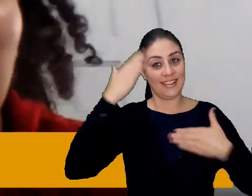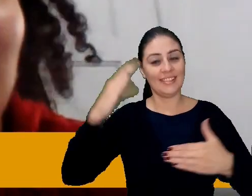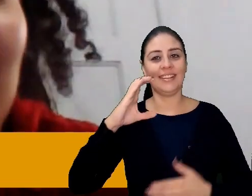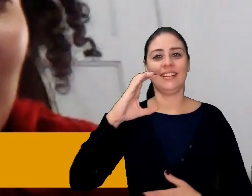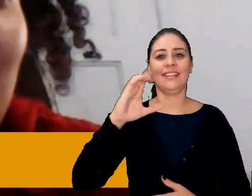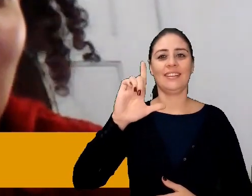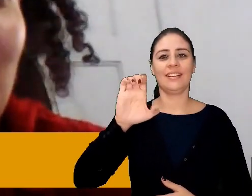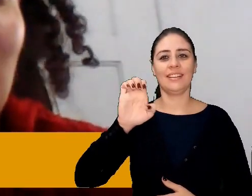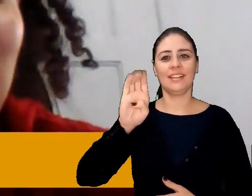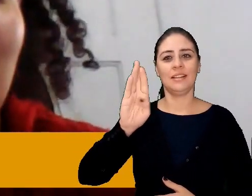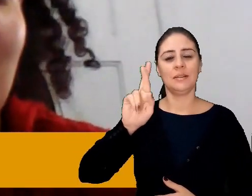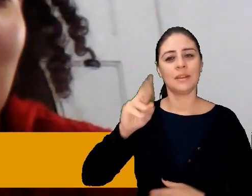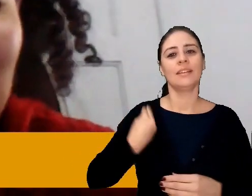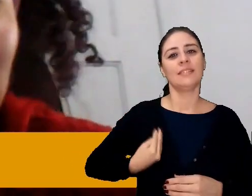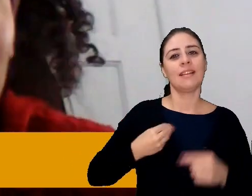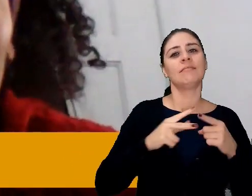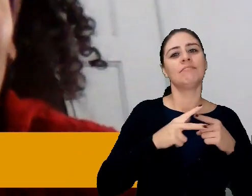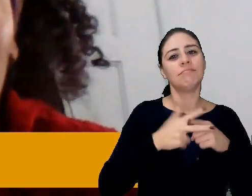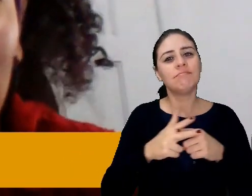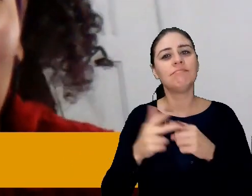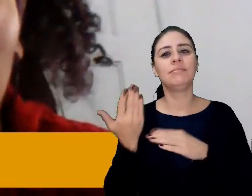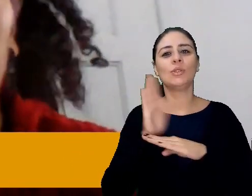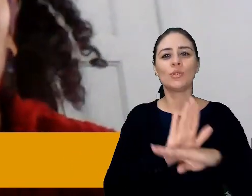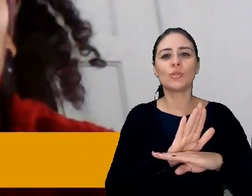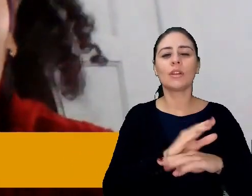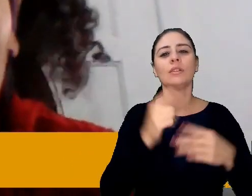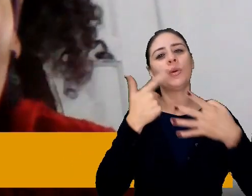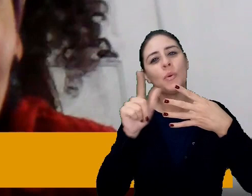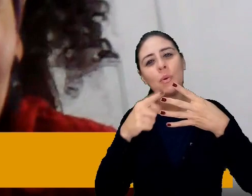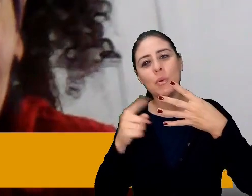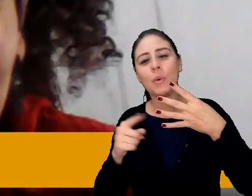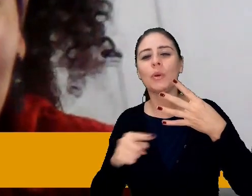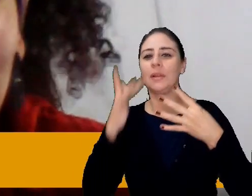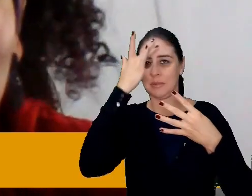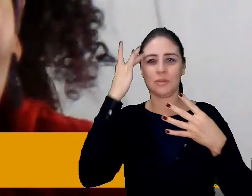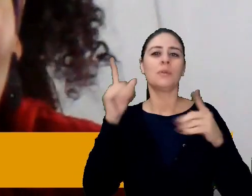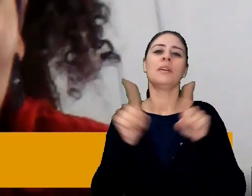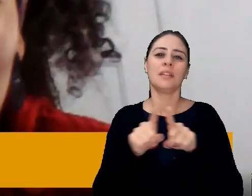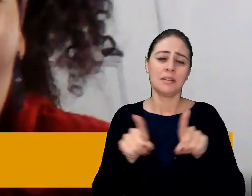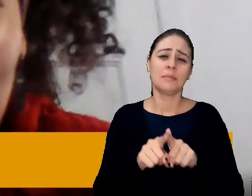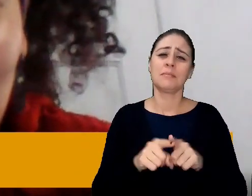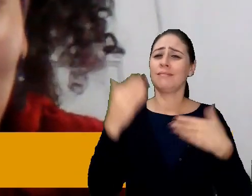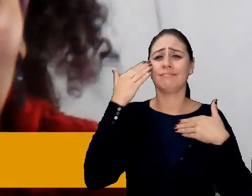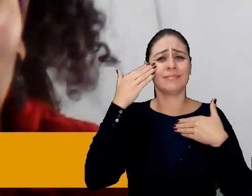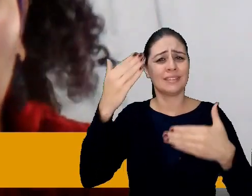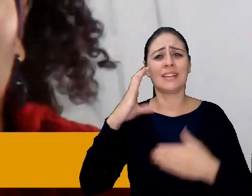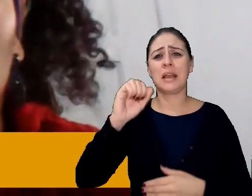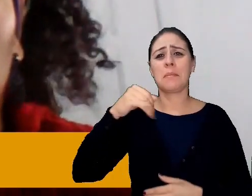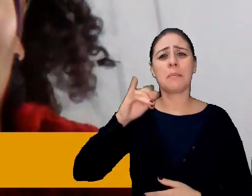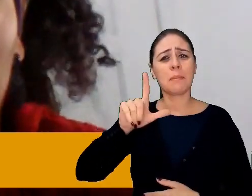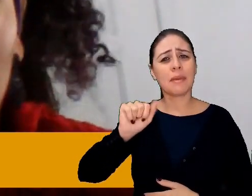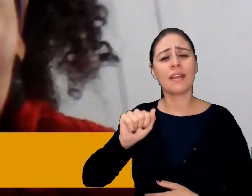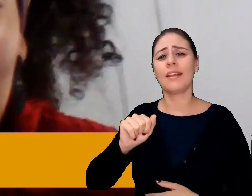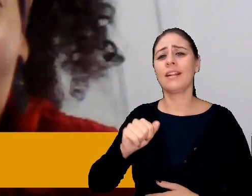Agradecer ao Kleber, que está nos auxiliando, a Cleci, o Rafael, principalmente a Camila. Gratidão pela sua partilha, foi um momento